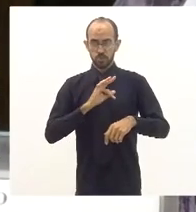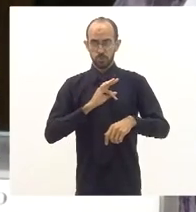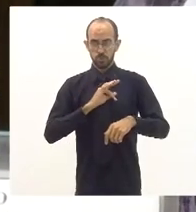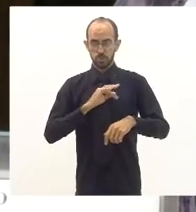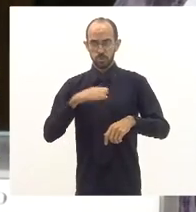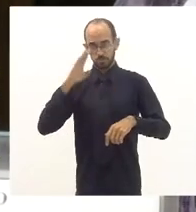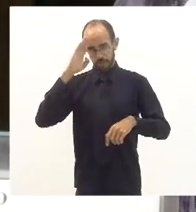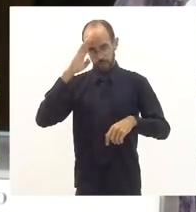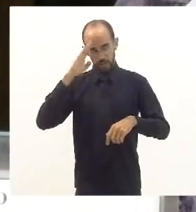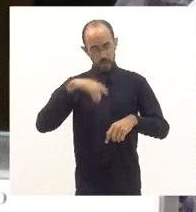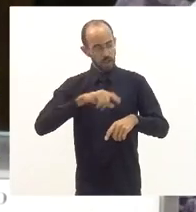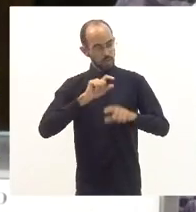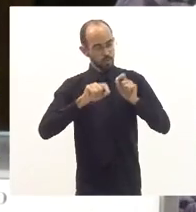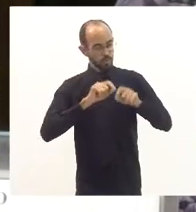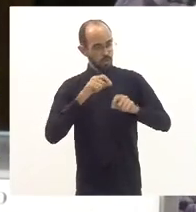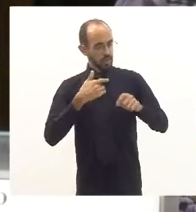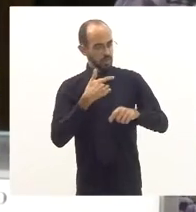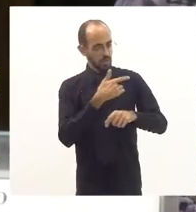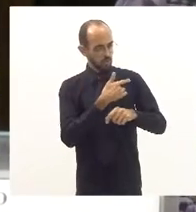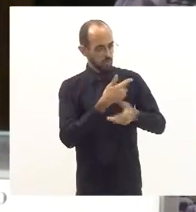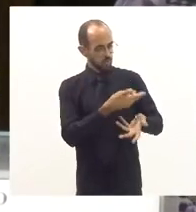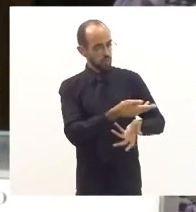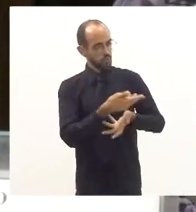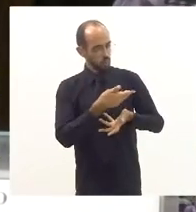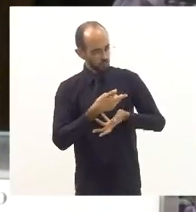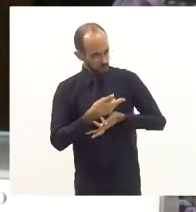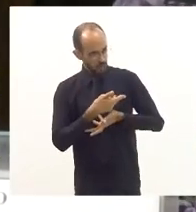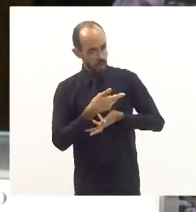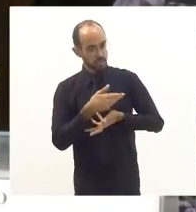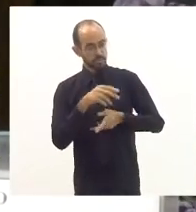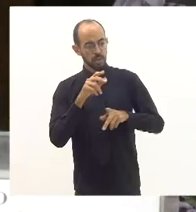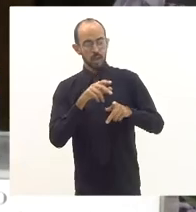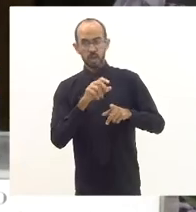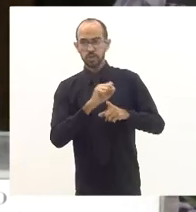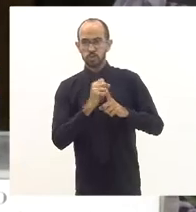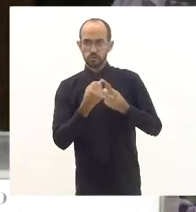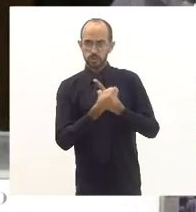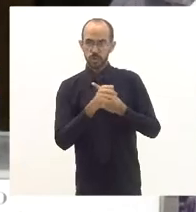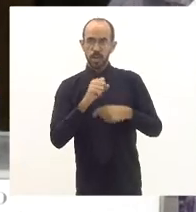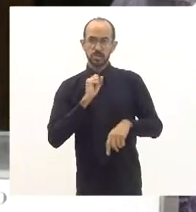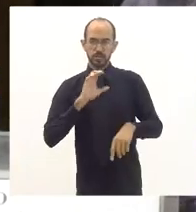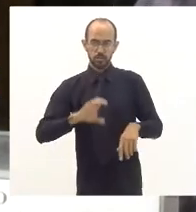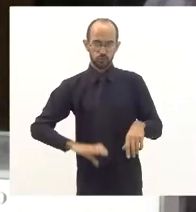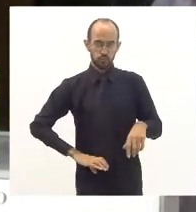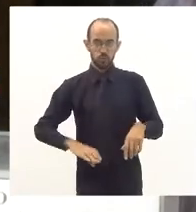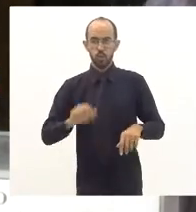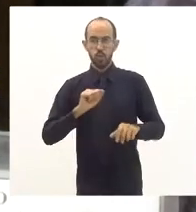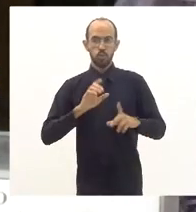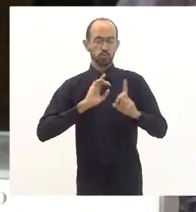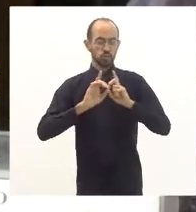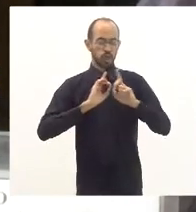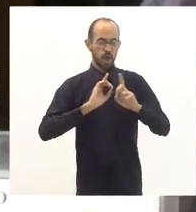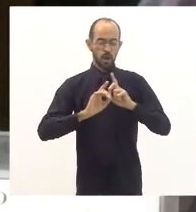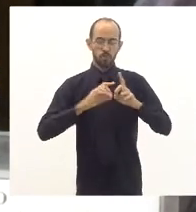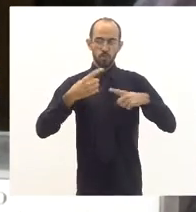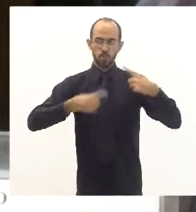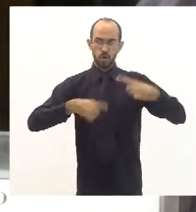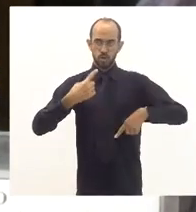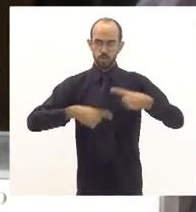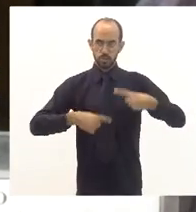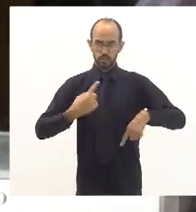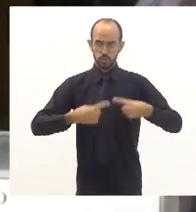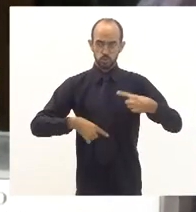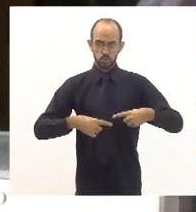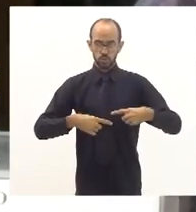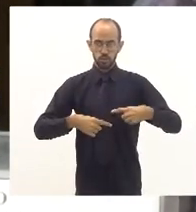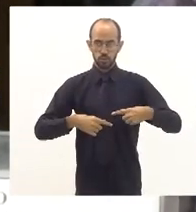a saúde pudesse chamar a sociedade civil, com diálogo político, não só diálogo técnico, e o conselho,